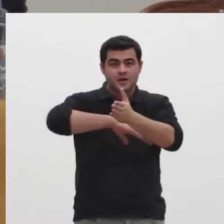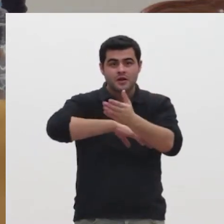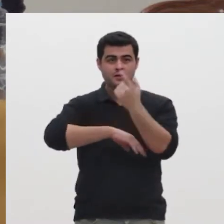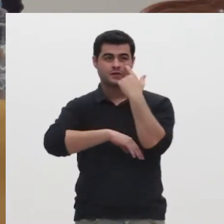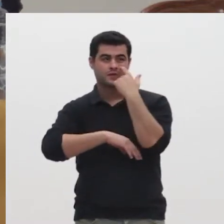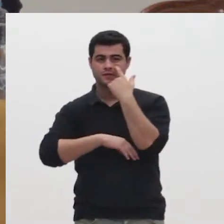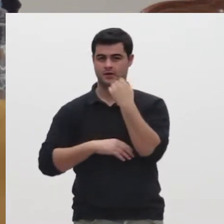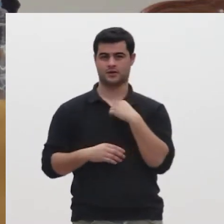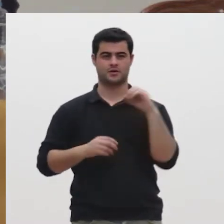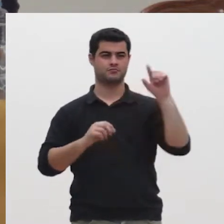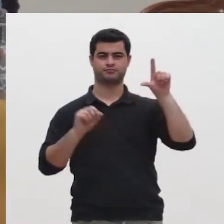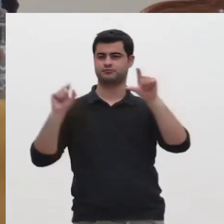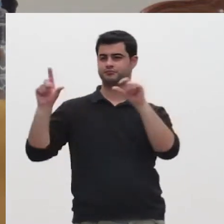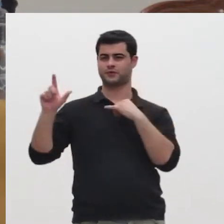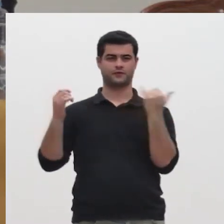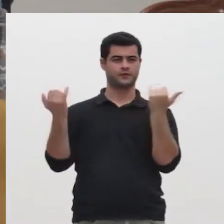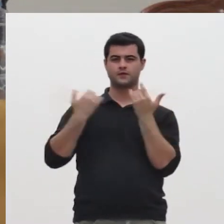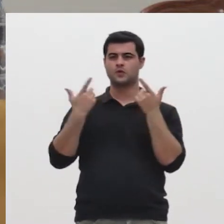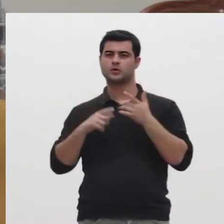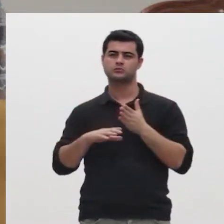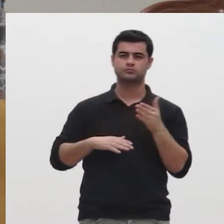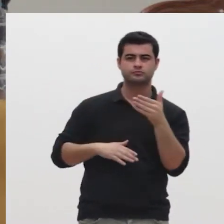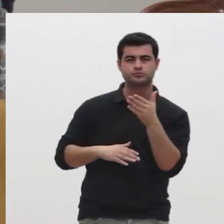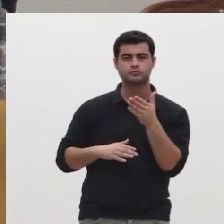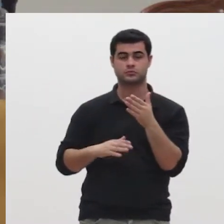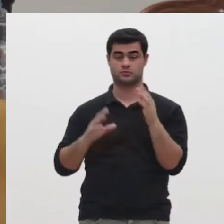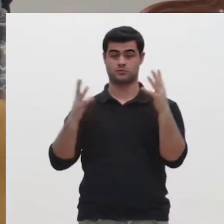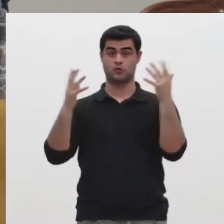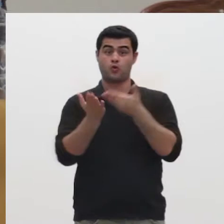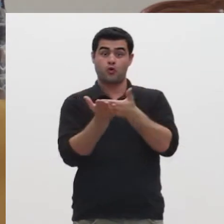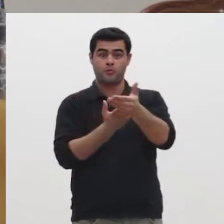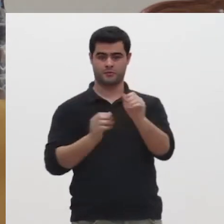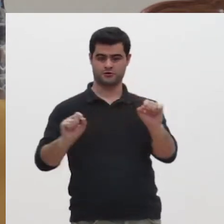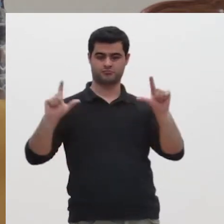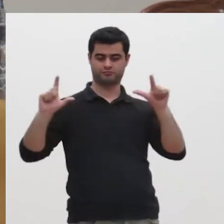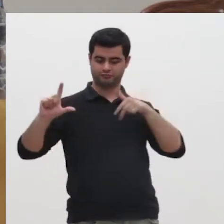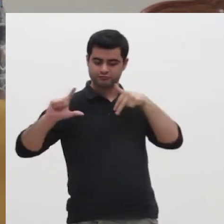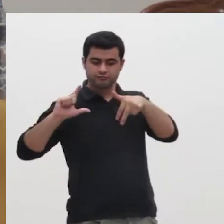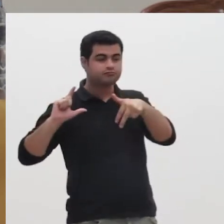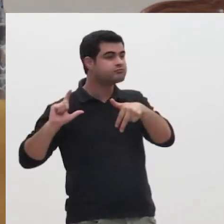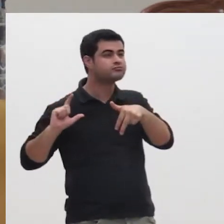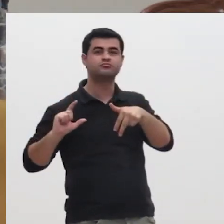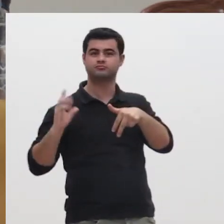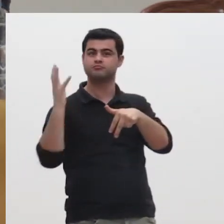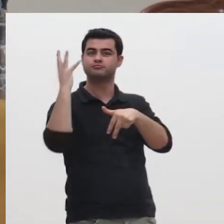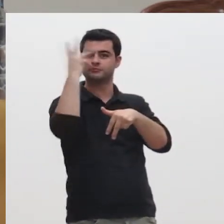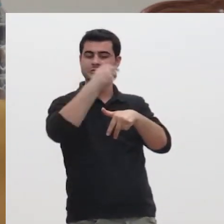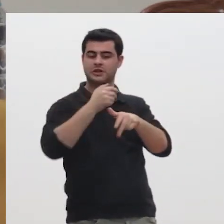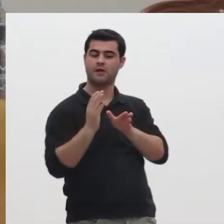Poti, plaquinha, tudo bonitinho. Você vai lá para trás, como nós estivemos visitando todo o hospital,